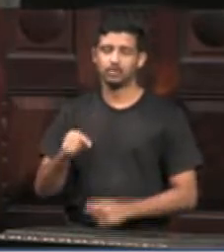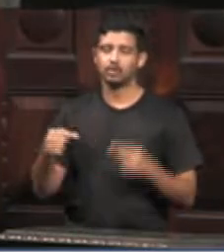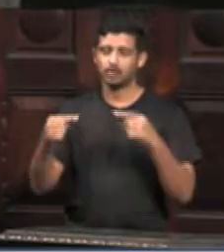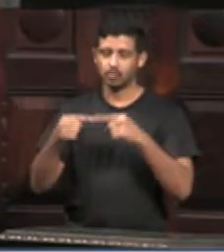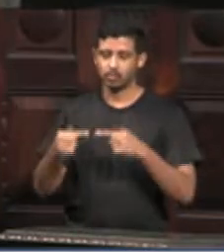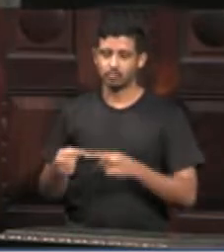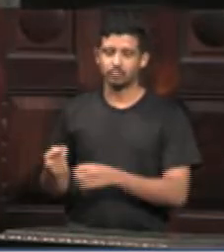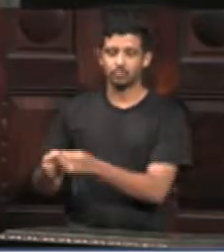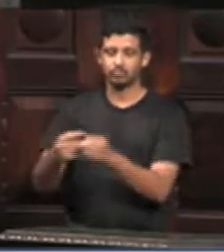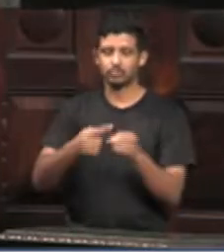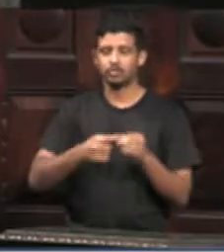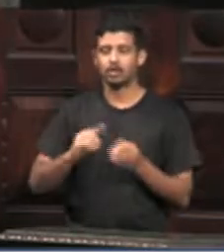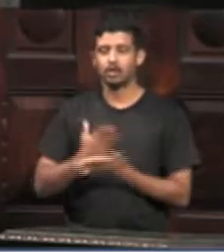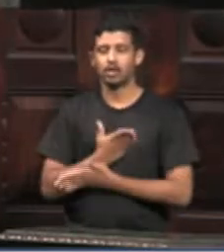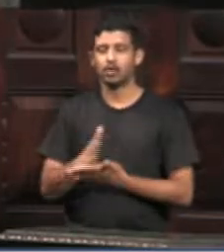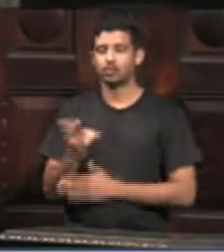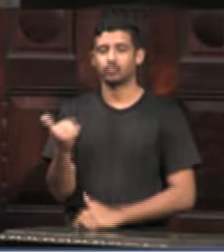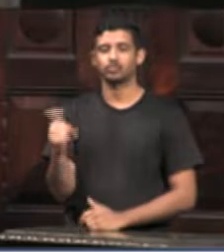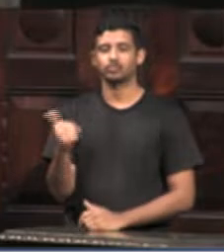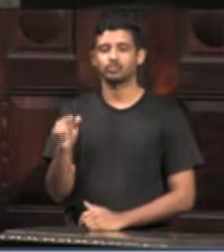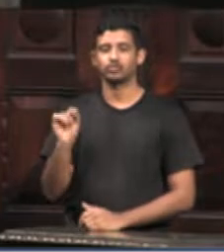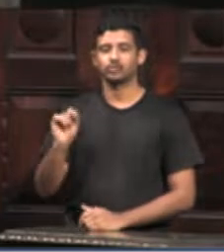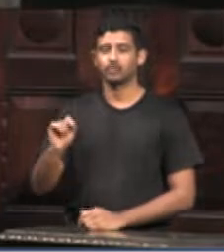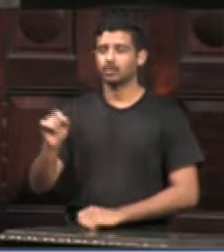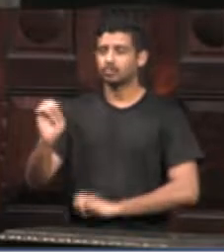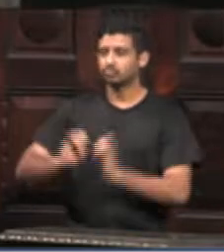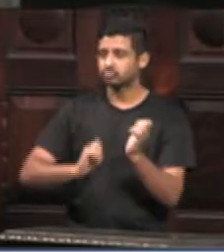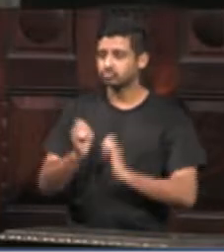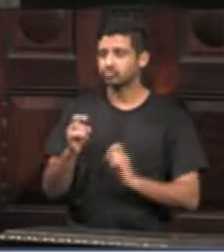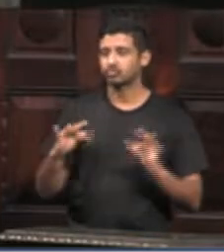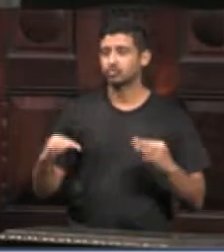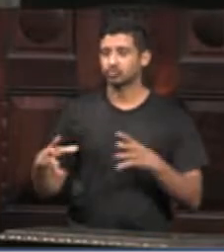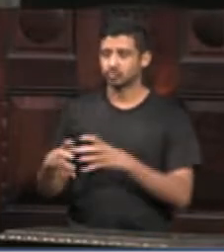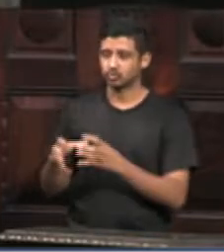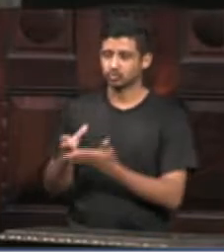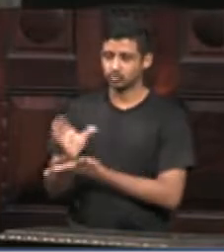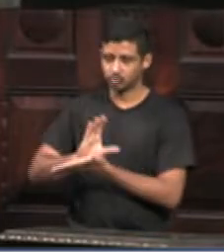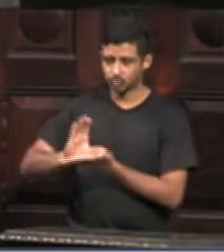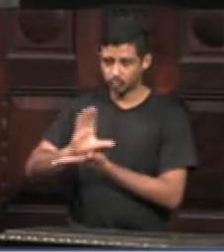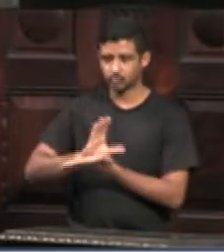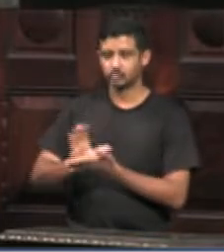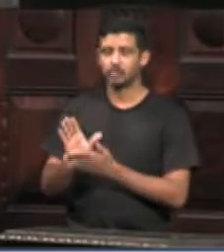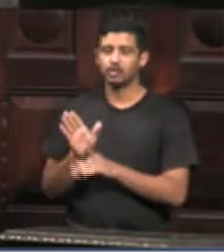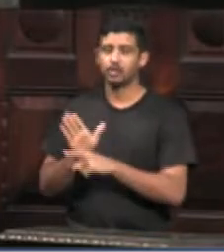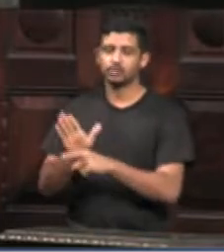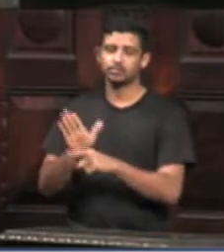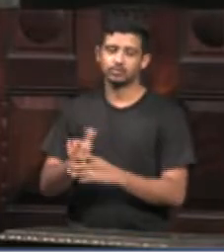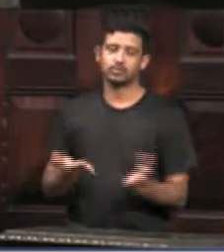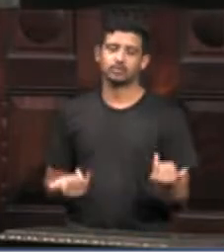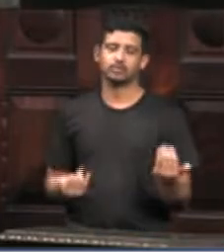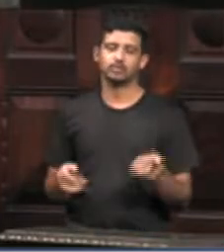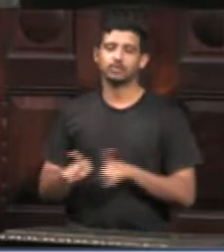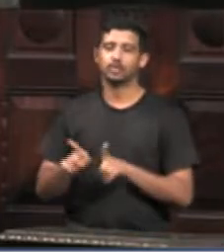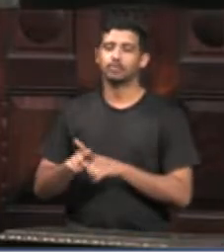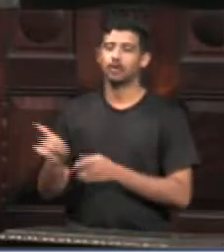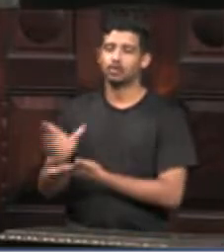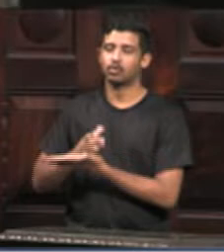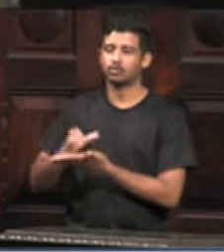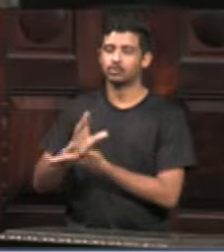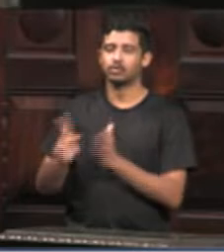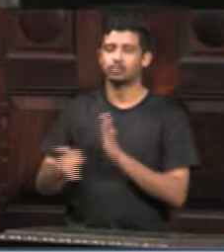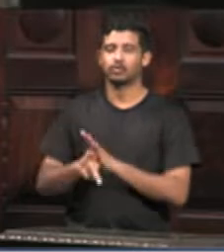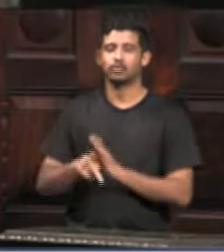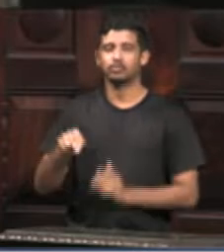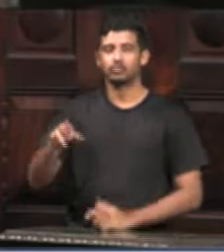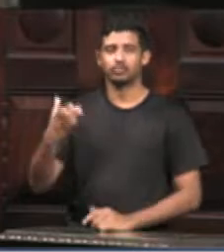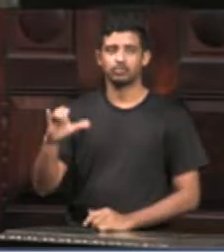municípios que não mantiverem em pleno funcionamento o Conselho Municipal de Direitos da Criança e do Adolescente, bem como o Conselho Tutelar. Pareceres das comissões